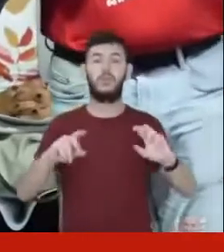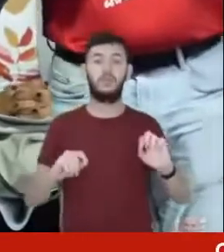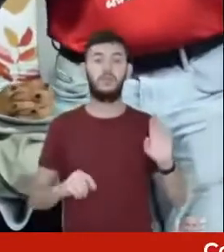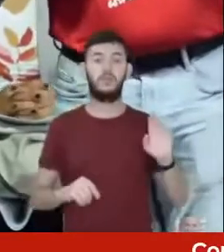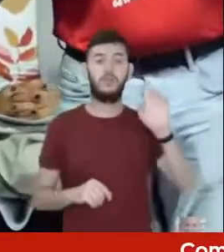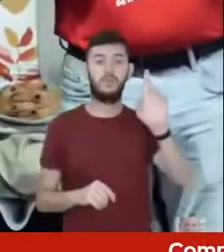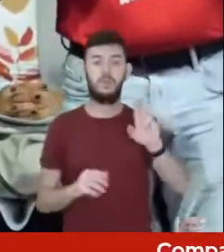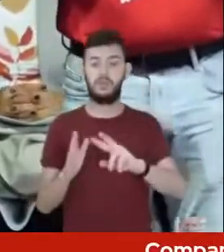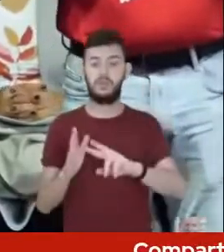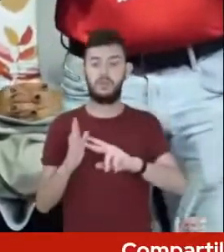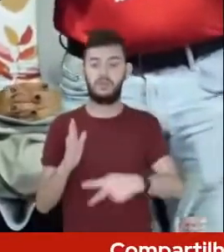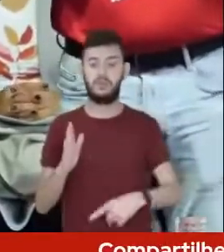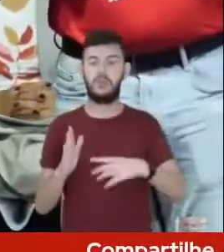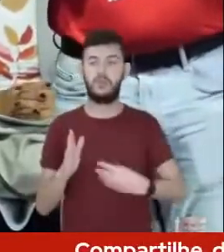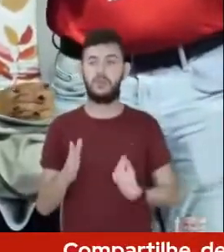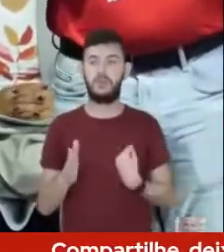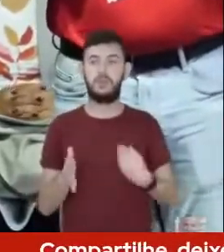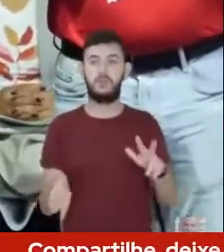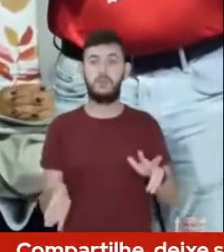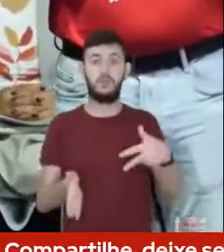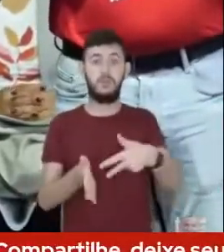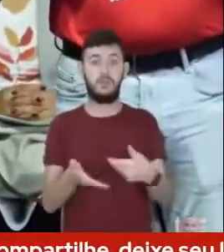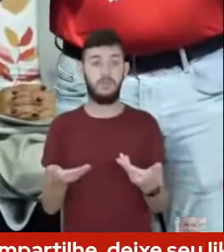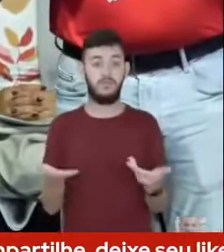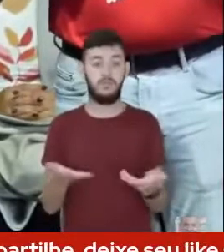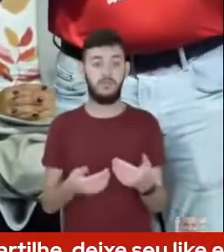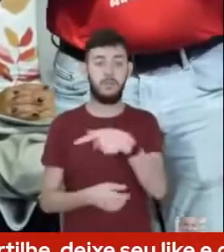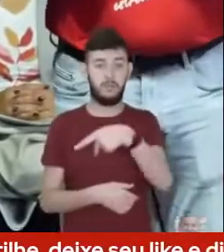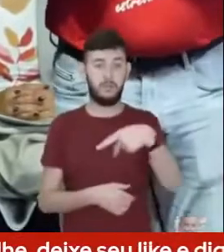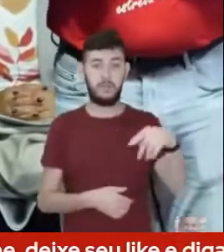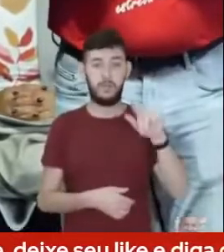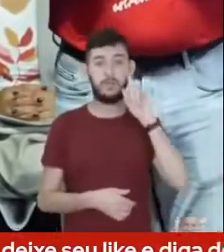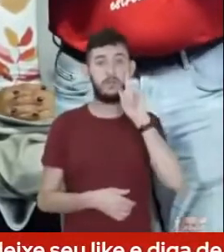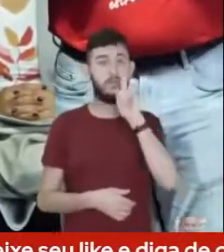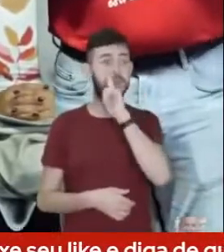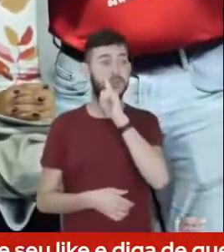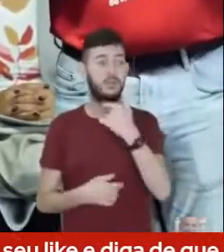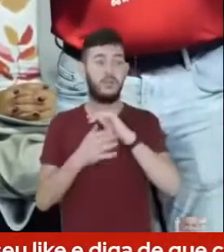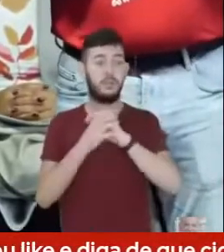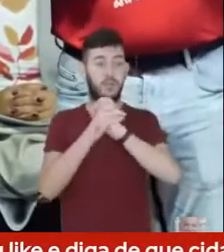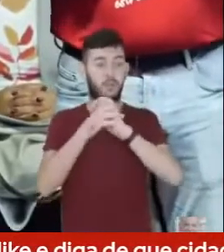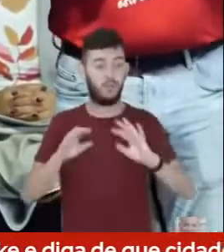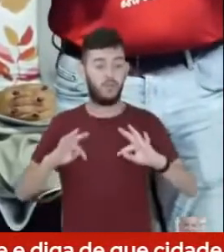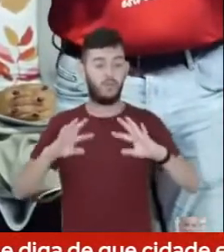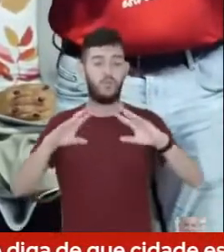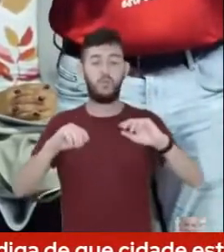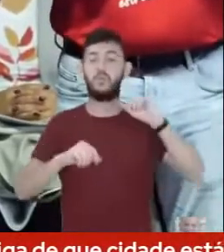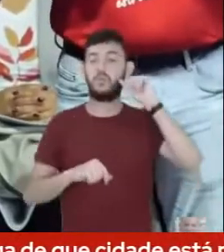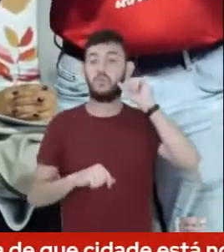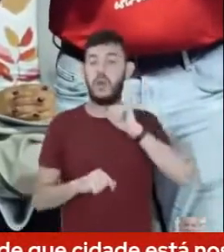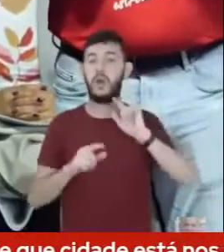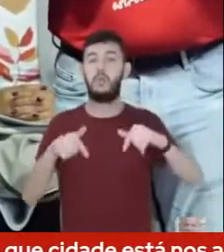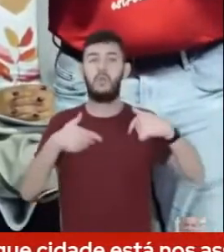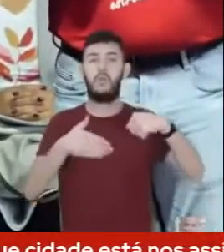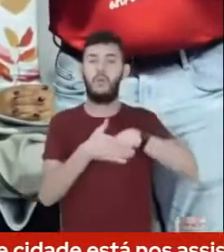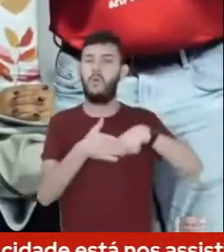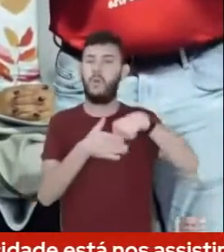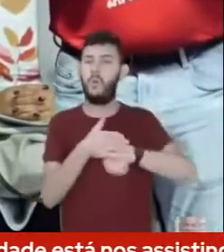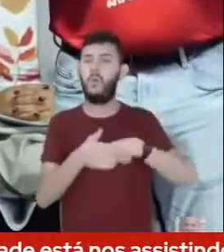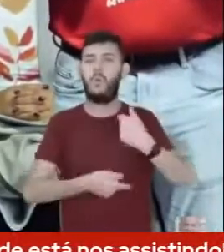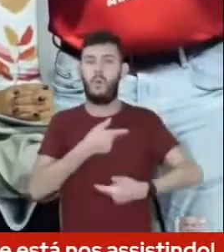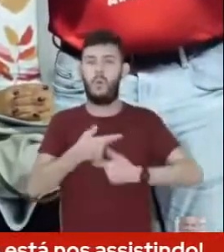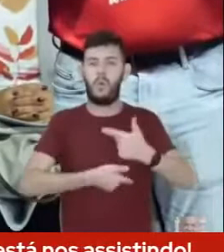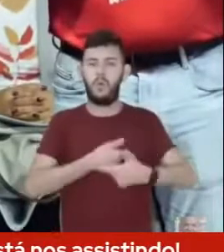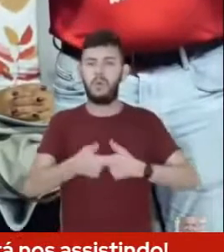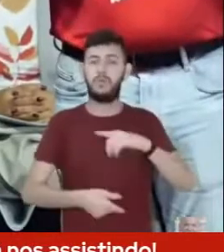nossa presidenta Gleisi Hoffmann, a qual aqui saúdo e saúdo todas as mulheres lutadoras, trabalhadoras que aqui estão. E saudar